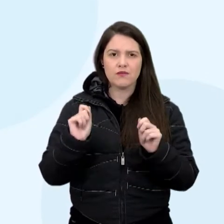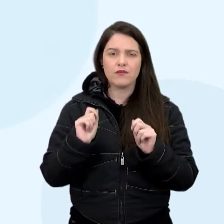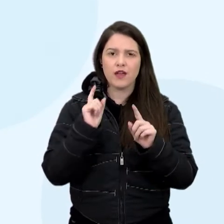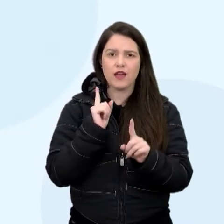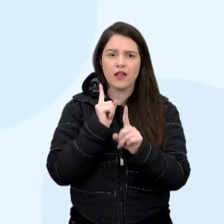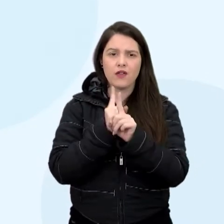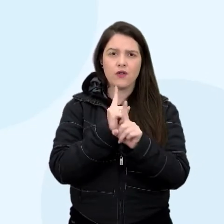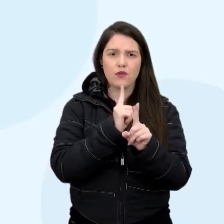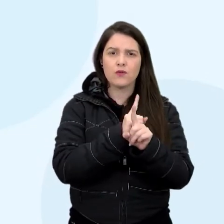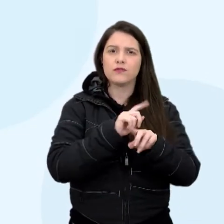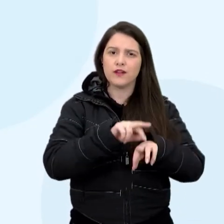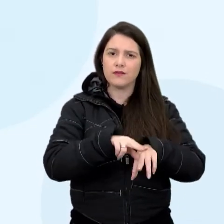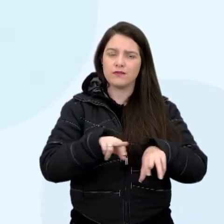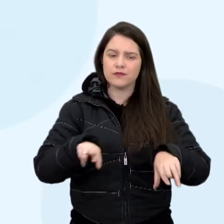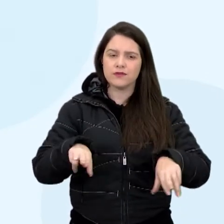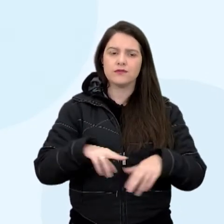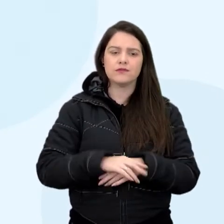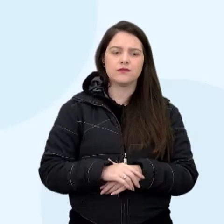encontrar